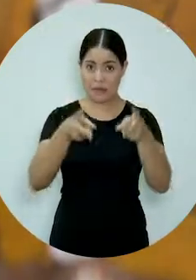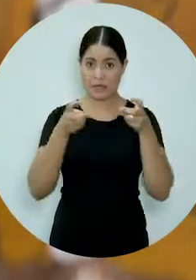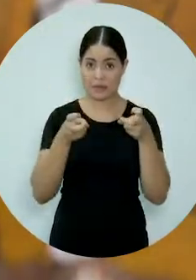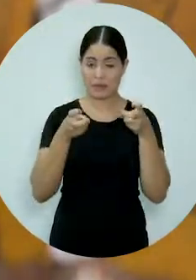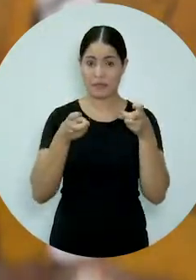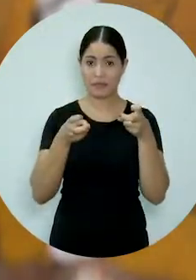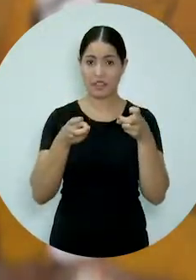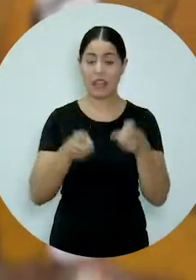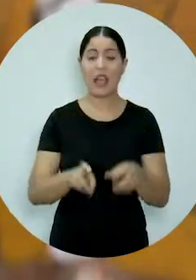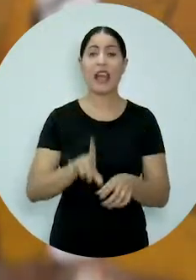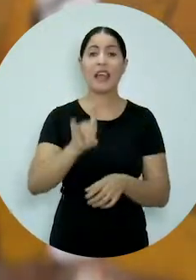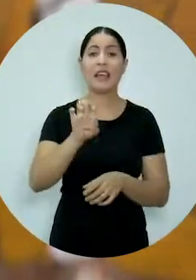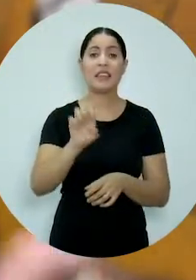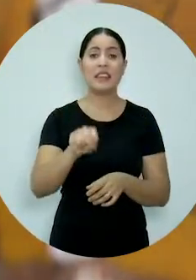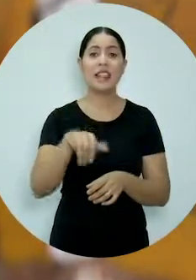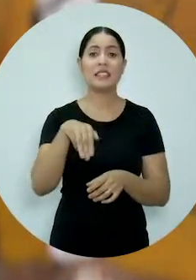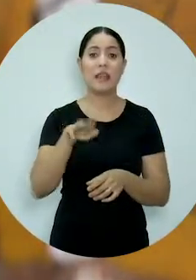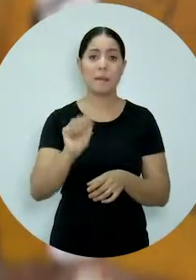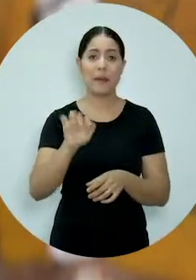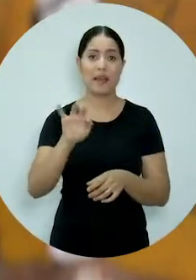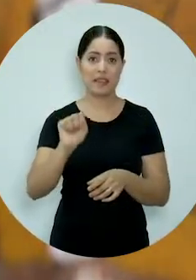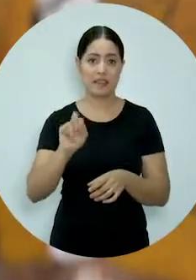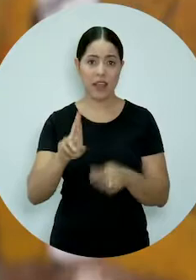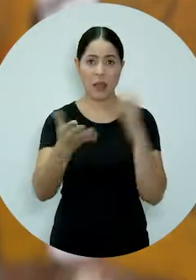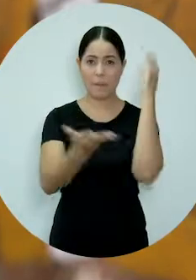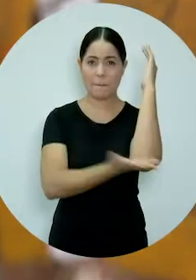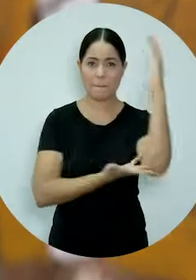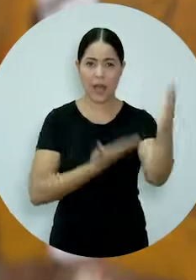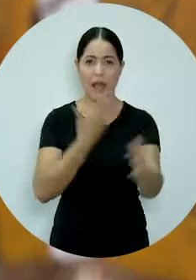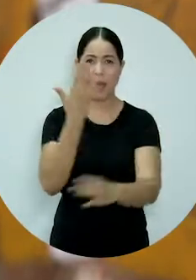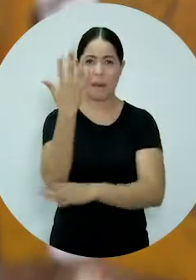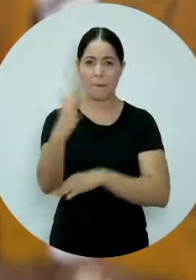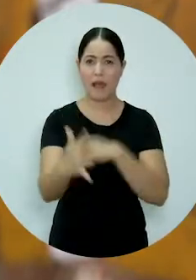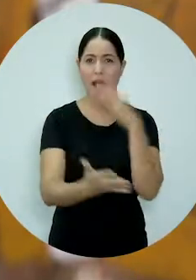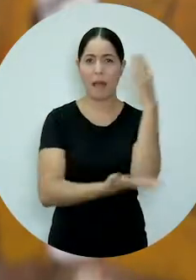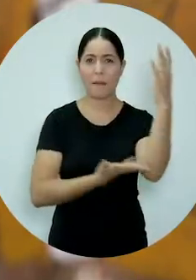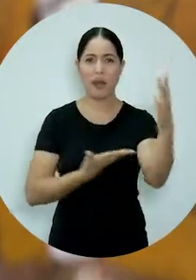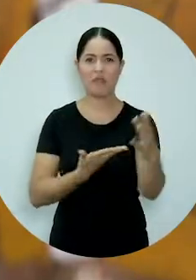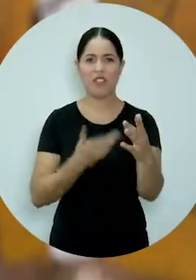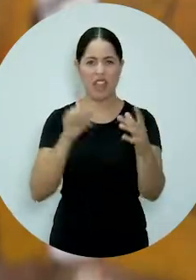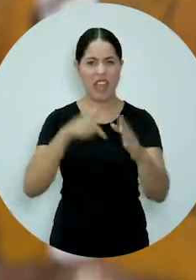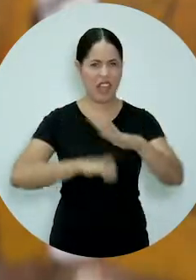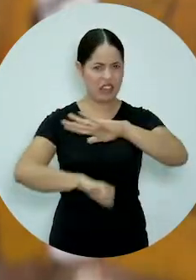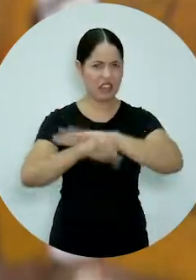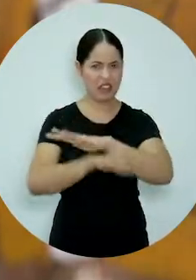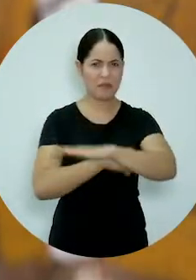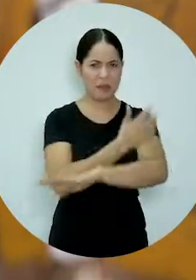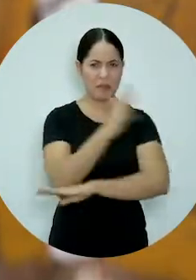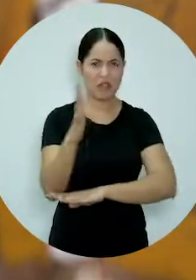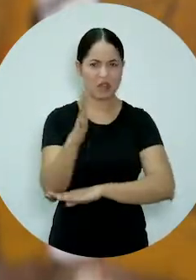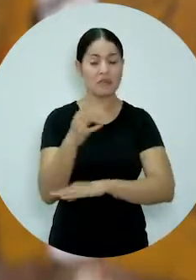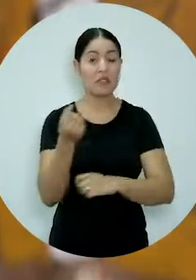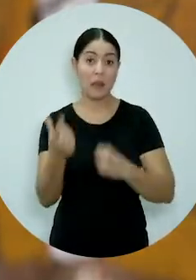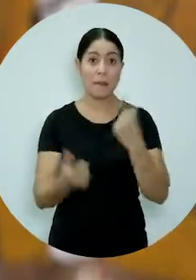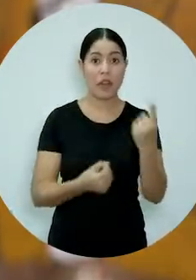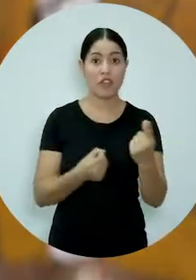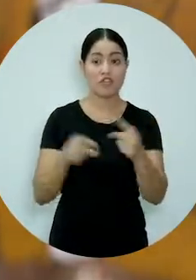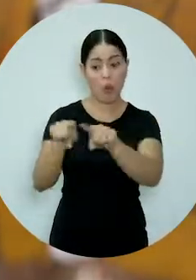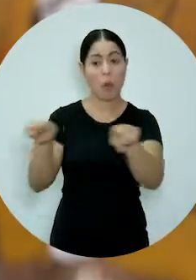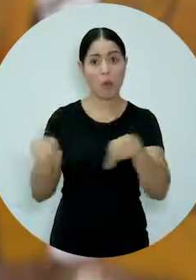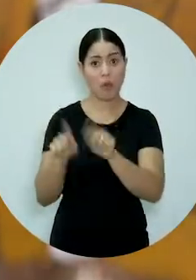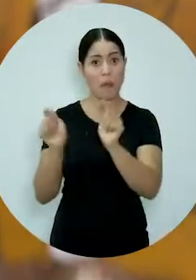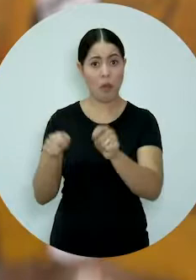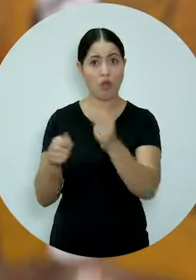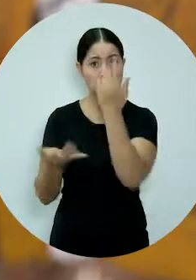necessariamente desmatar é um crime ou uma infração ambiental. Algumas áreas podem ser, sim, desmatadas, outras áreas não. Não